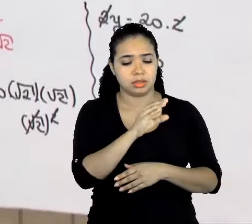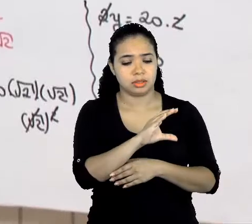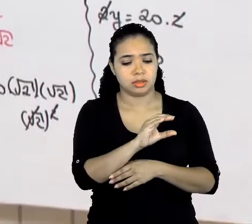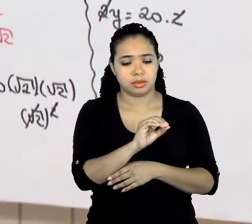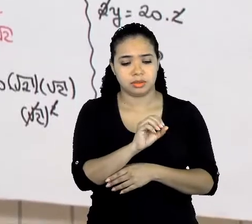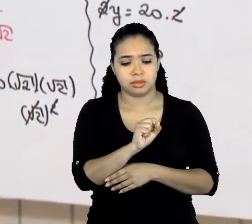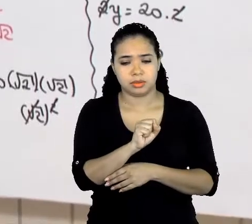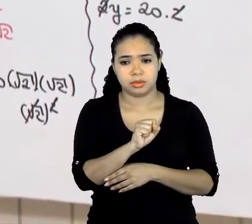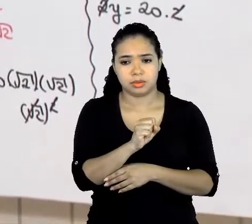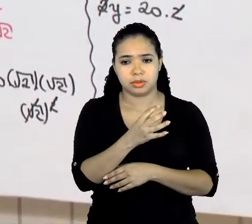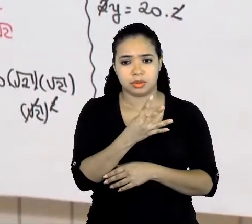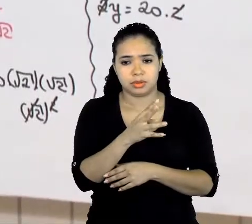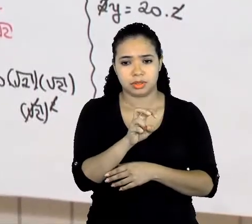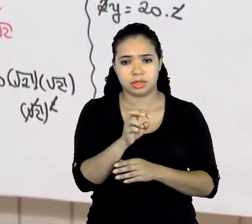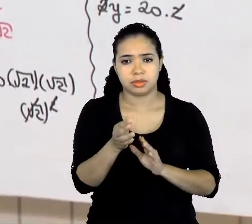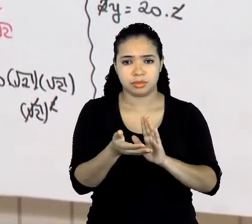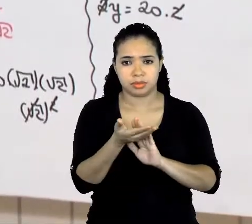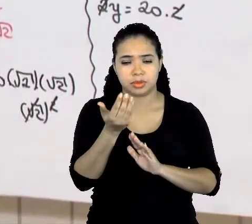e entra